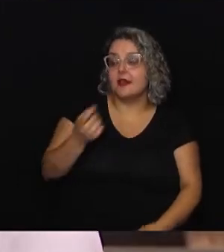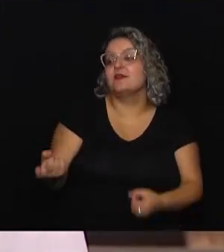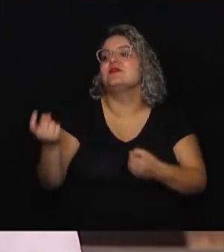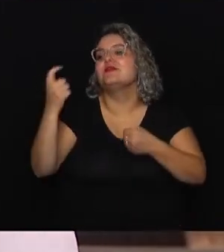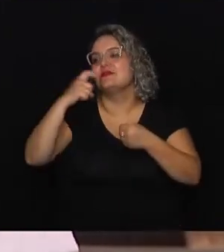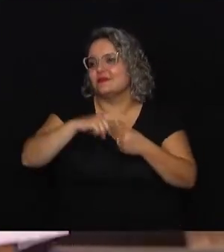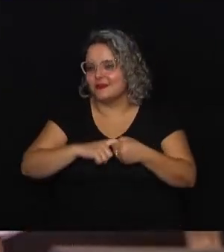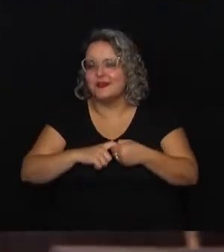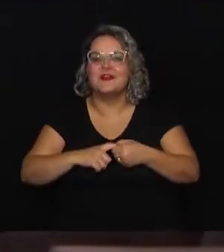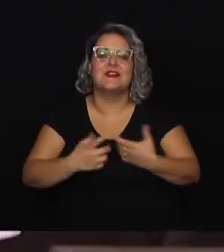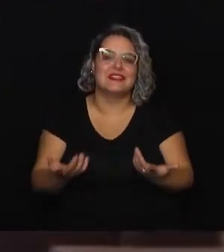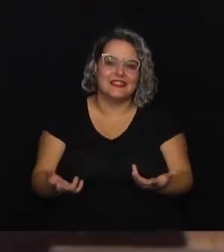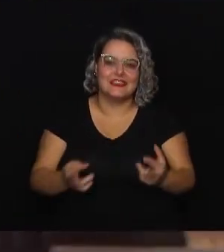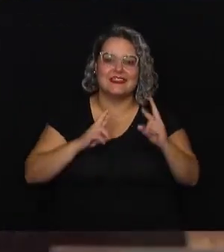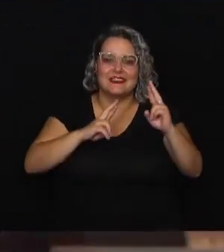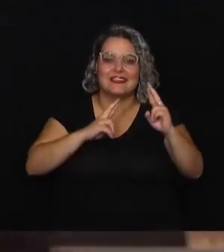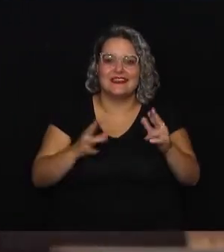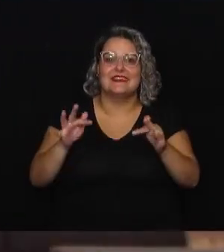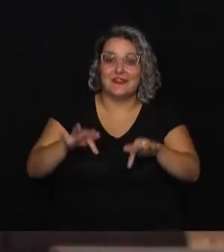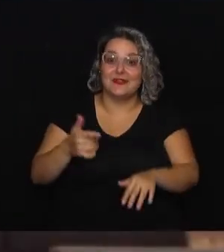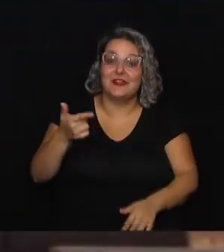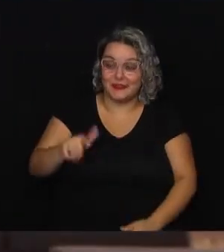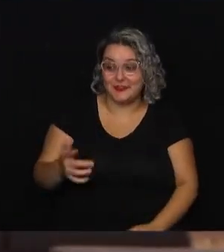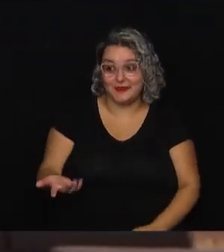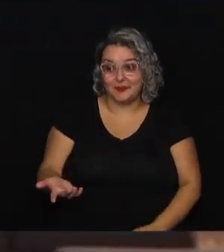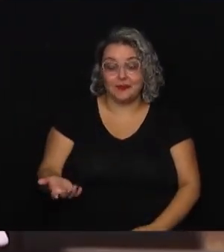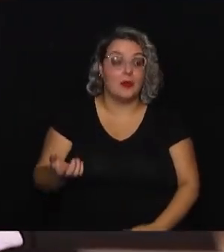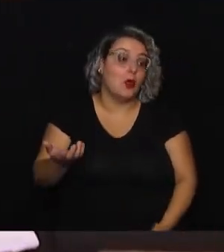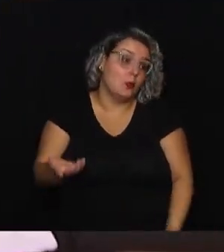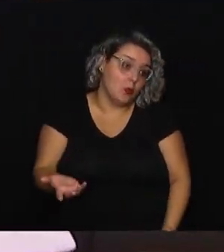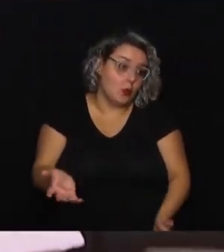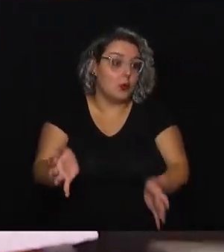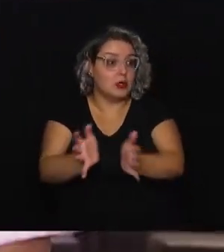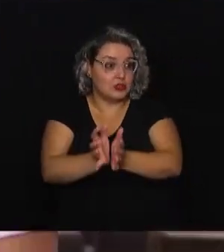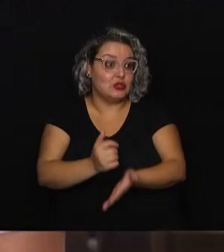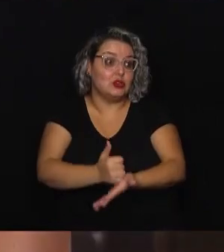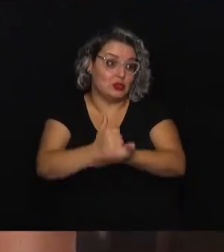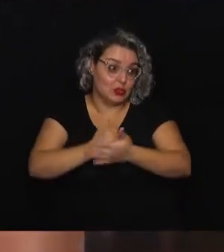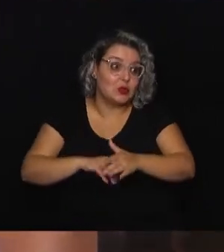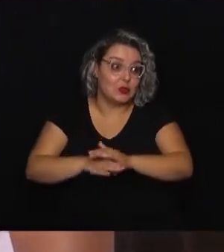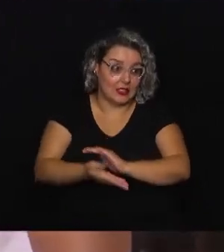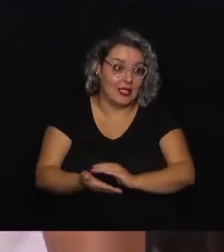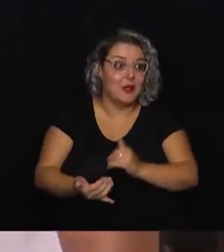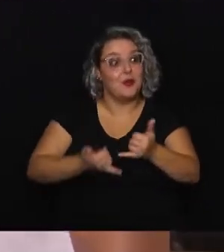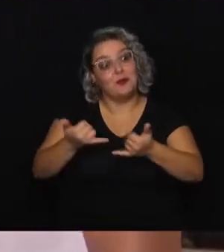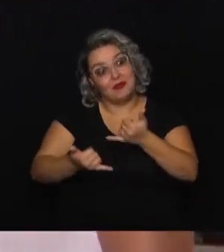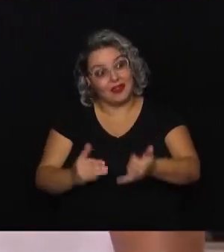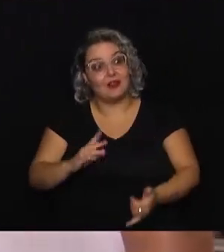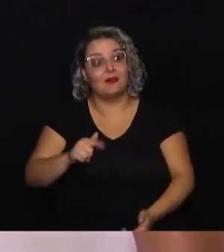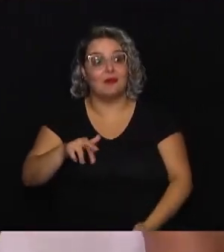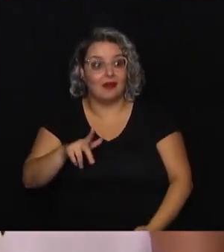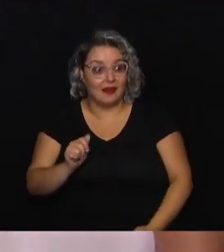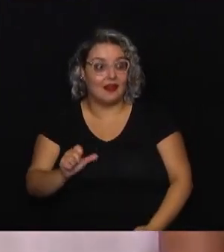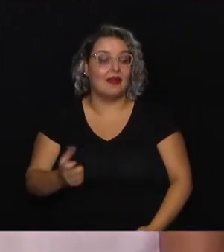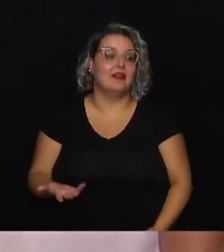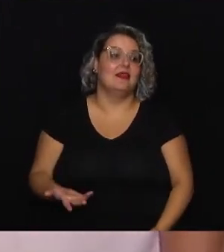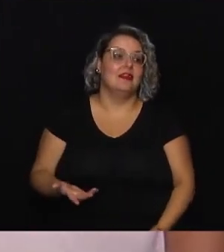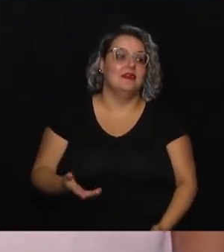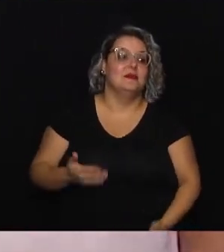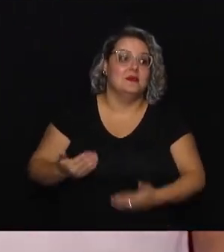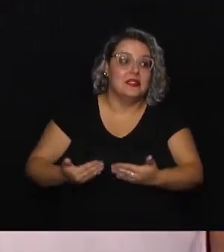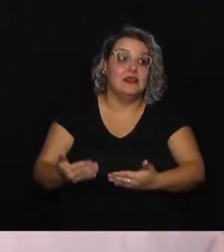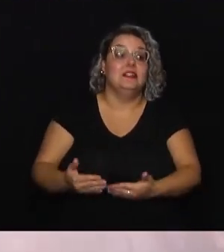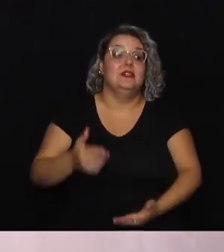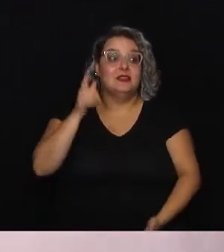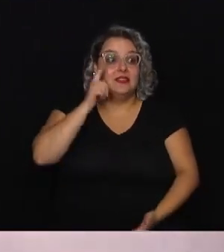e espero a gente chegar na final de novo. Bom, é um time que está acostumado com títulos, né? Até brinquei com a Carla, dá para manter, dá para chegar, e aí?